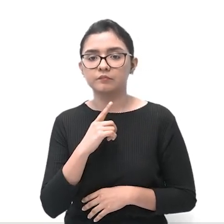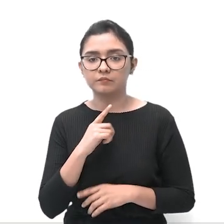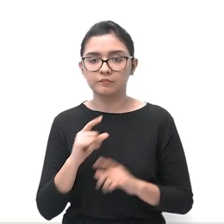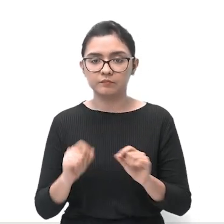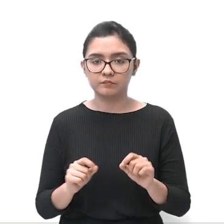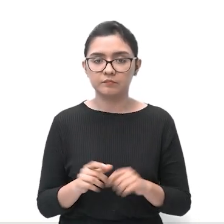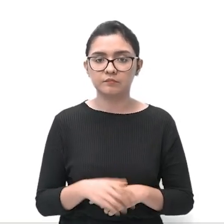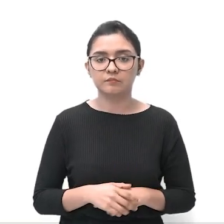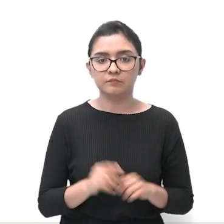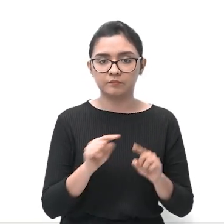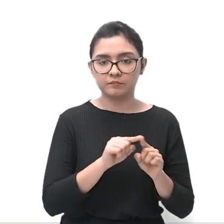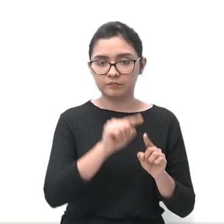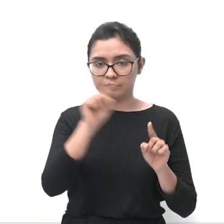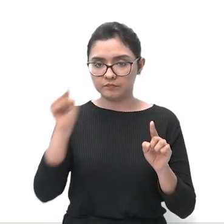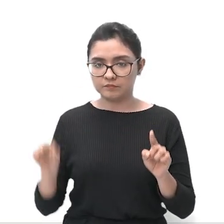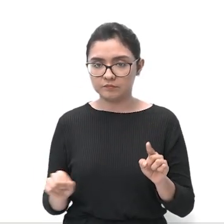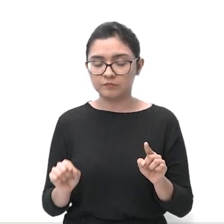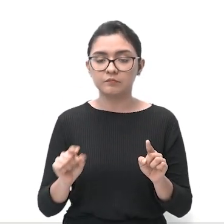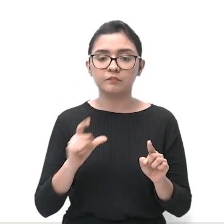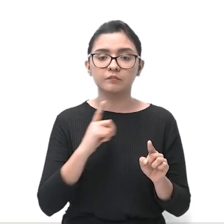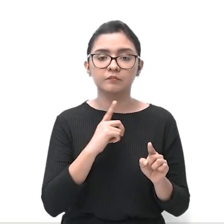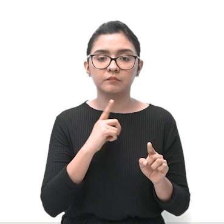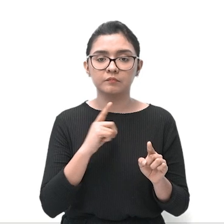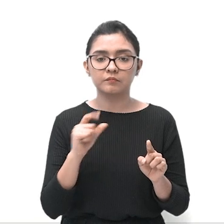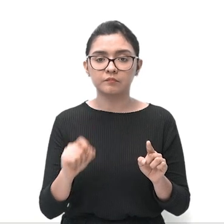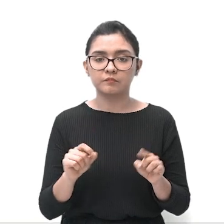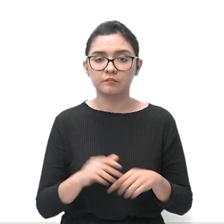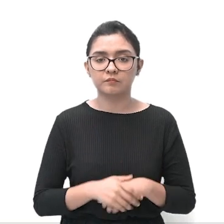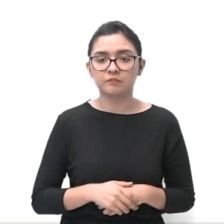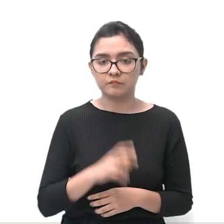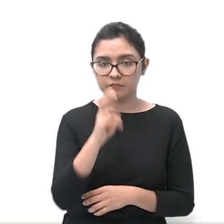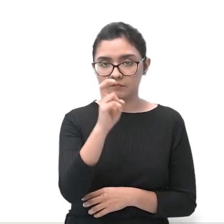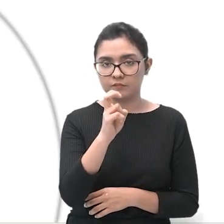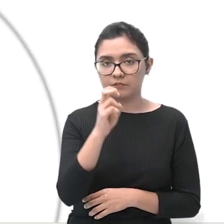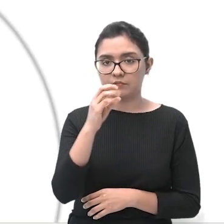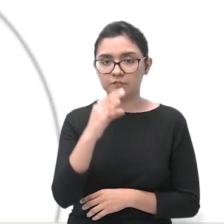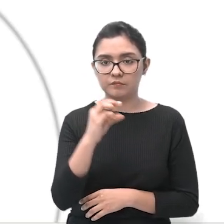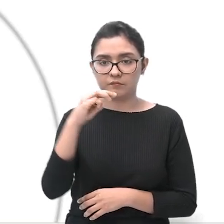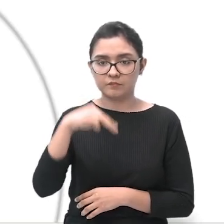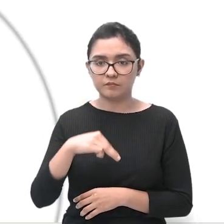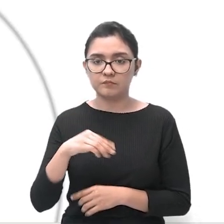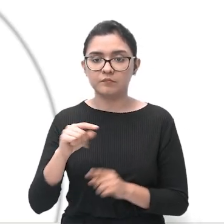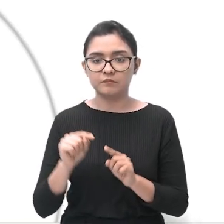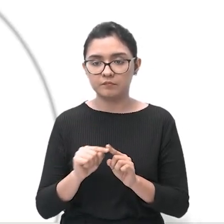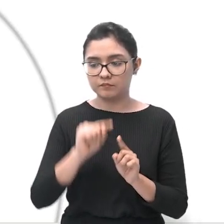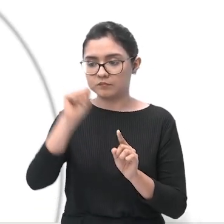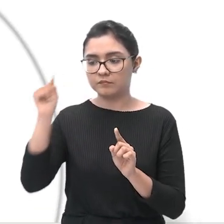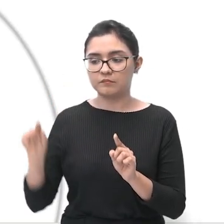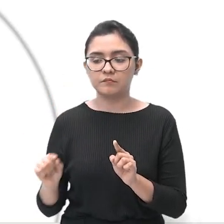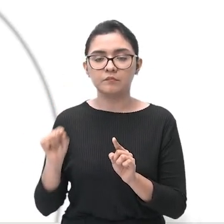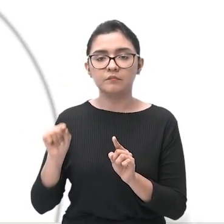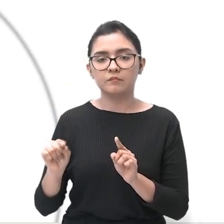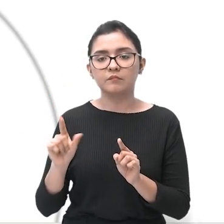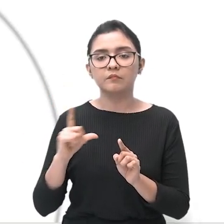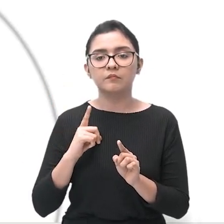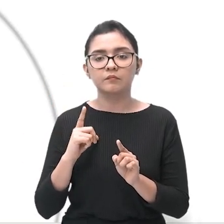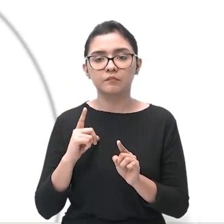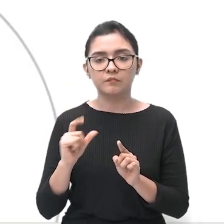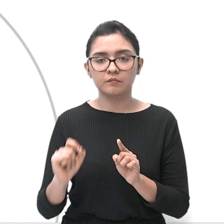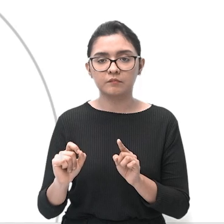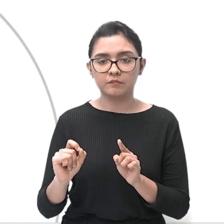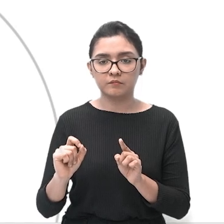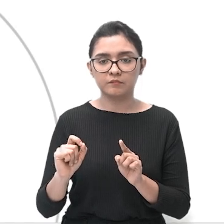essa circunferência, que é do tamanho de 5 centímetros, e a outra circunferência, que é